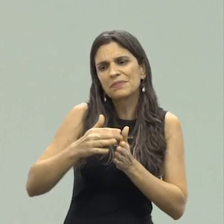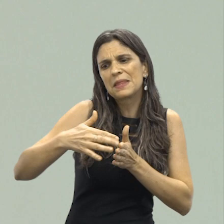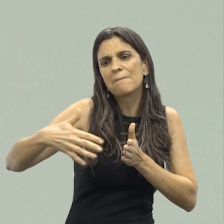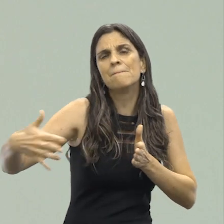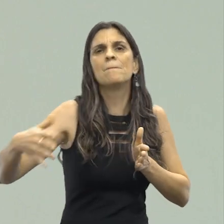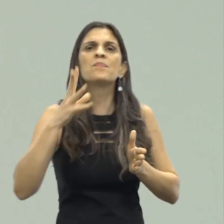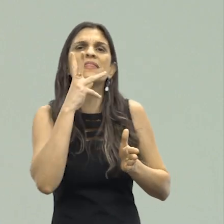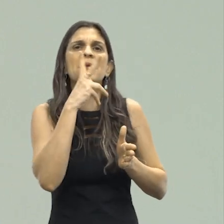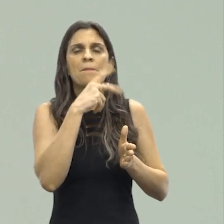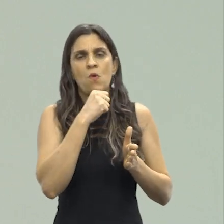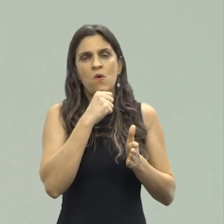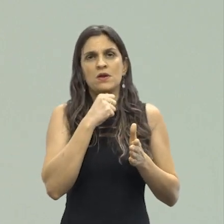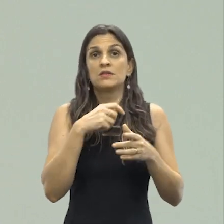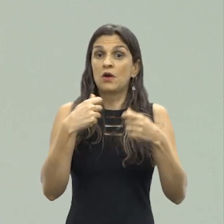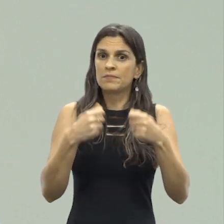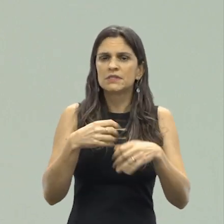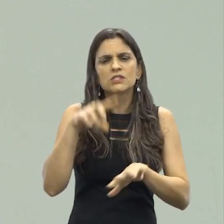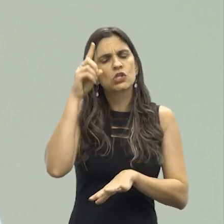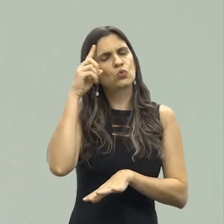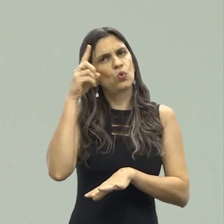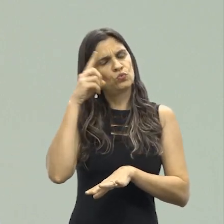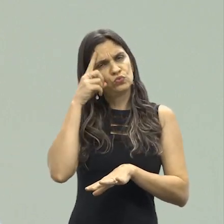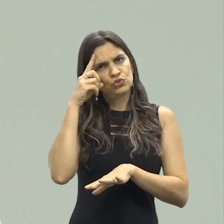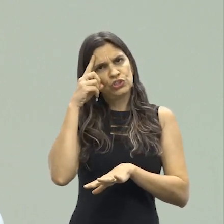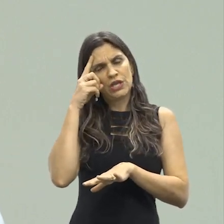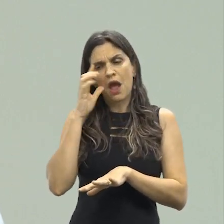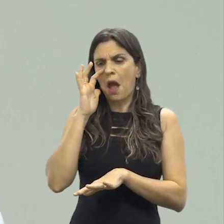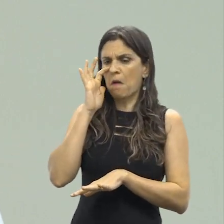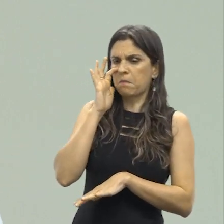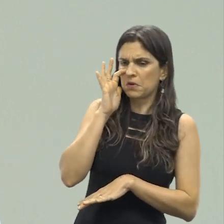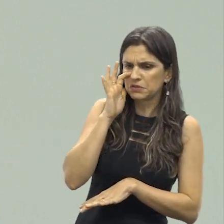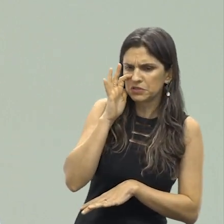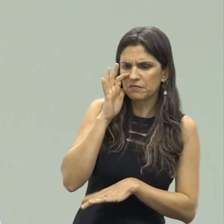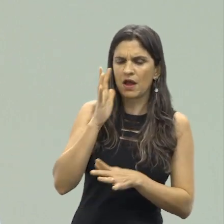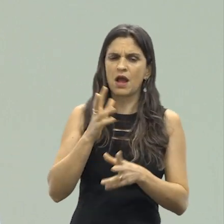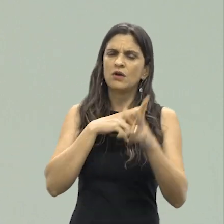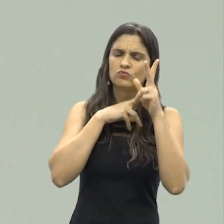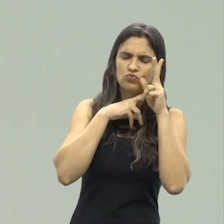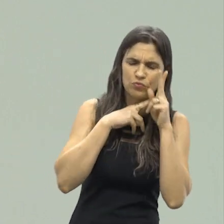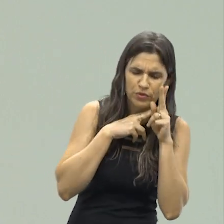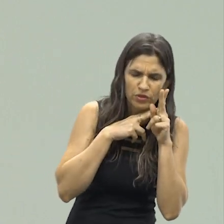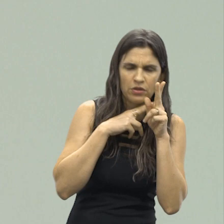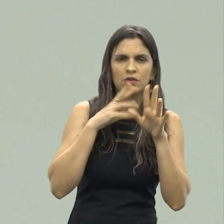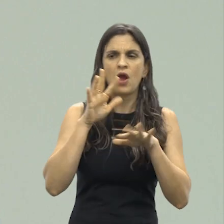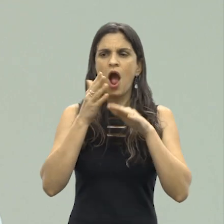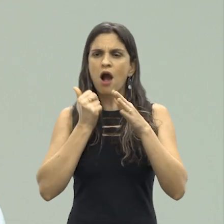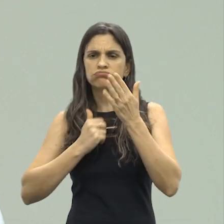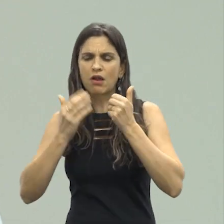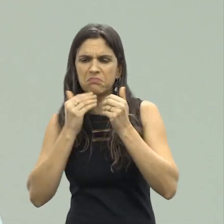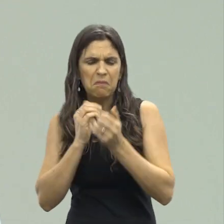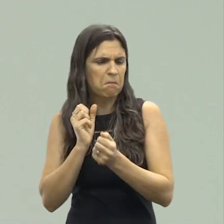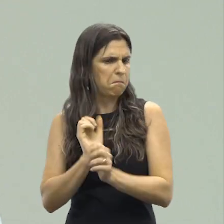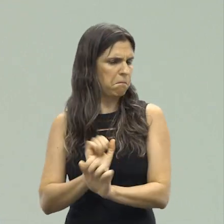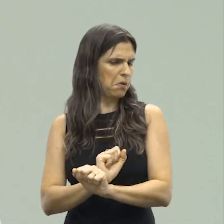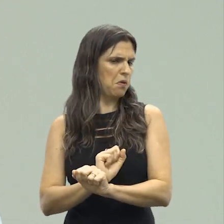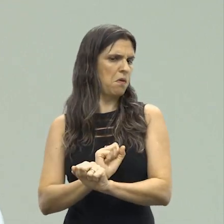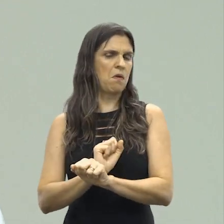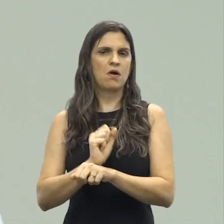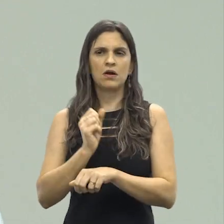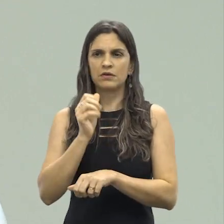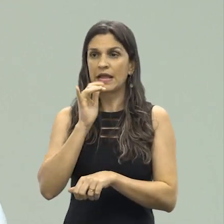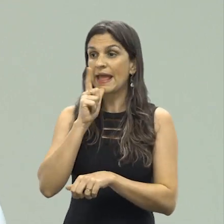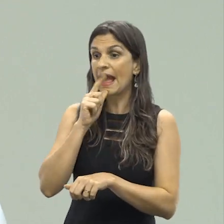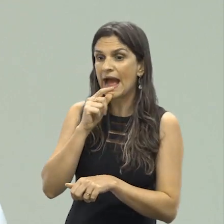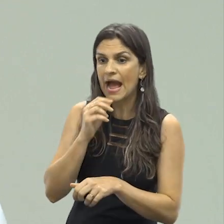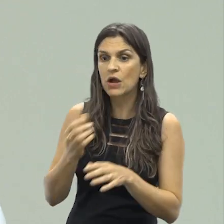você observá-los todos os dias, o comportamento dele. Se ele está dormindo demais, se ele não está comendo, não está tomando água, como é que estão as fezes dele,